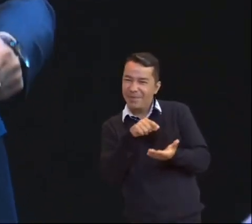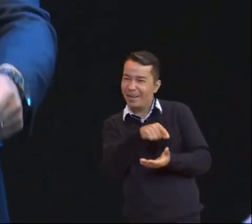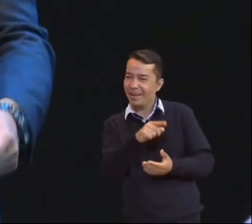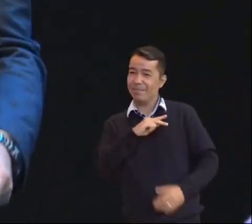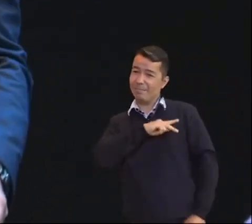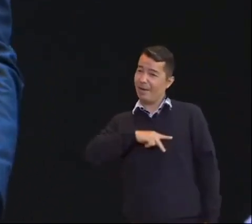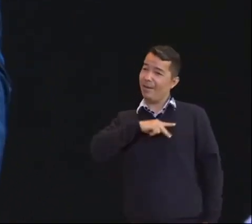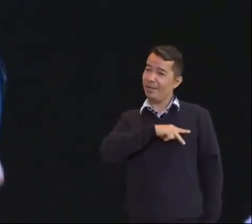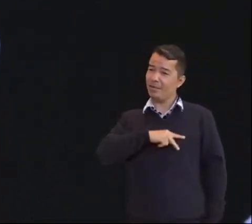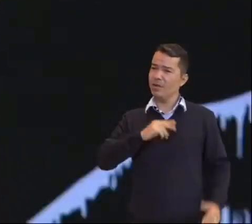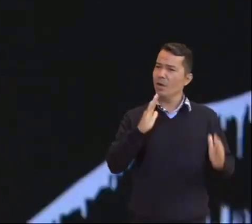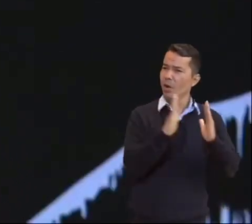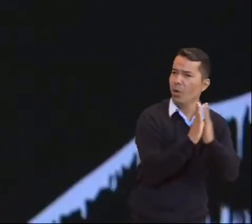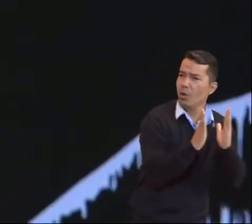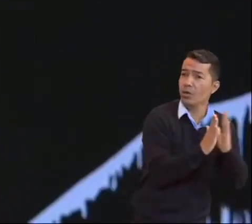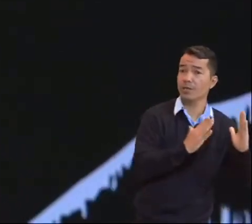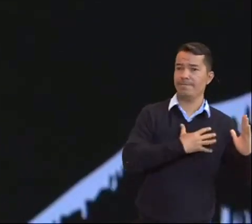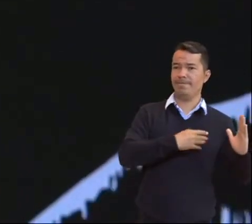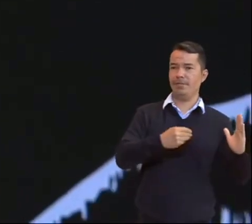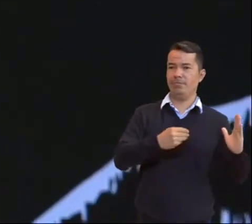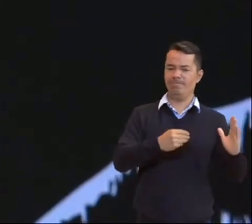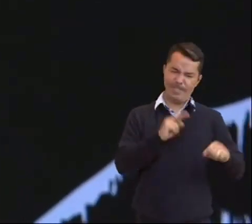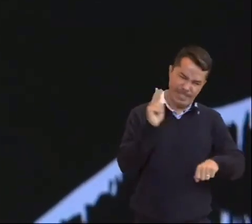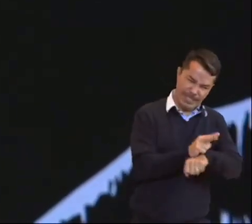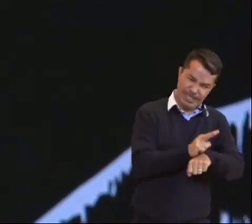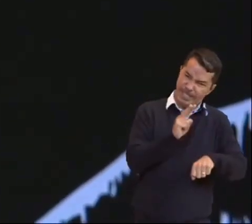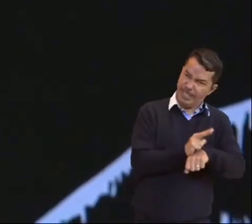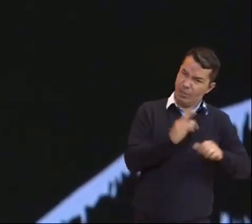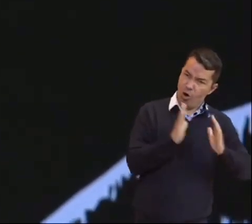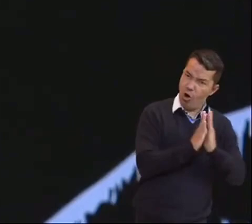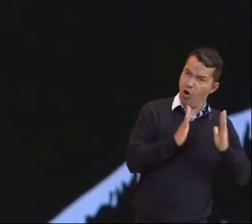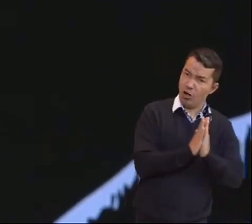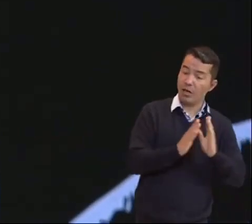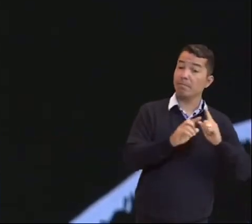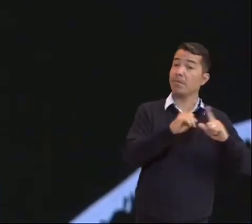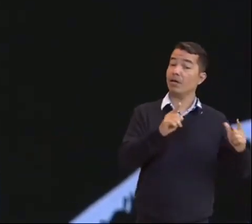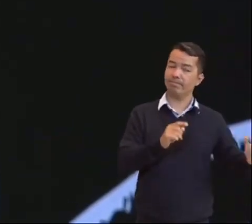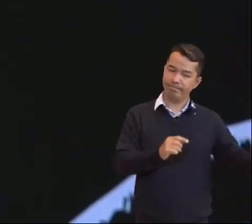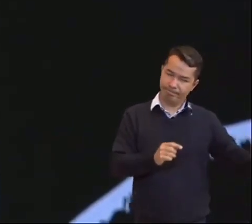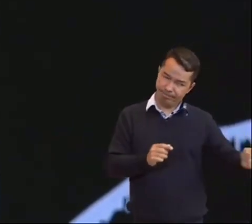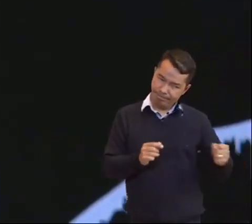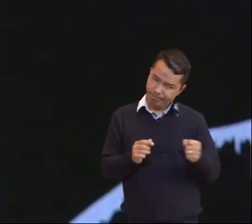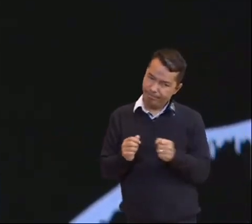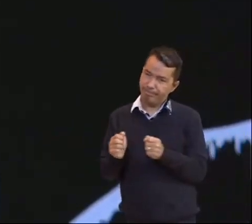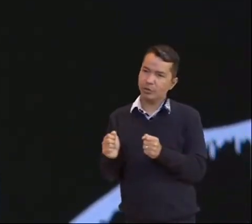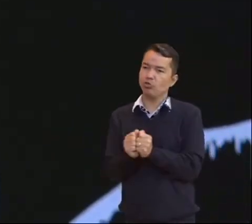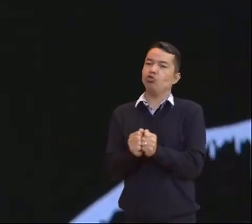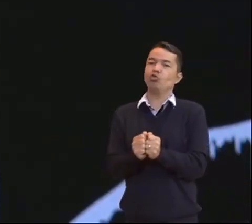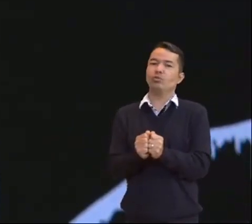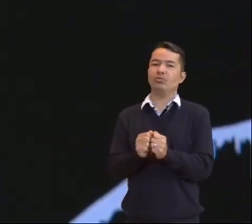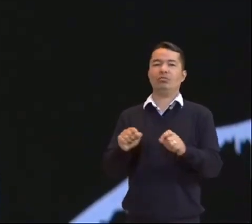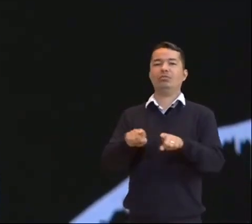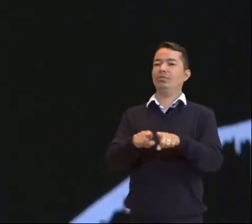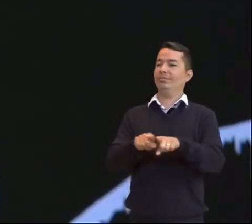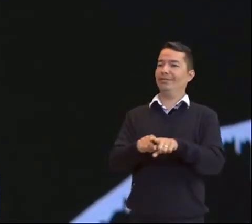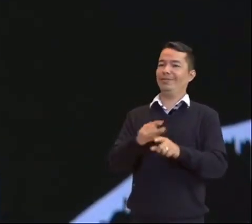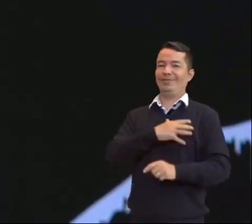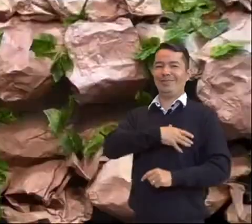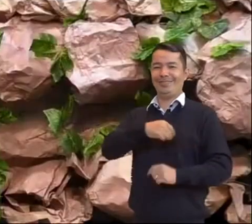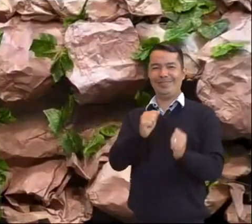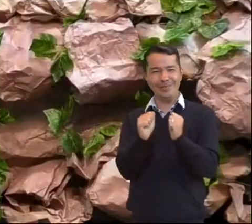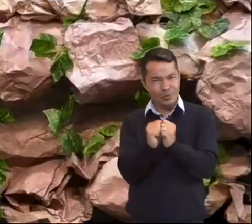por eles e orar com eles. Existem coisas que só Deus pode fazer.